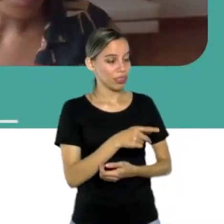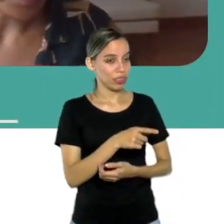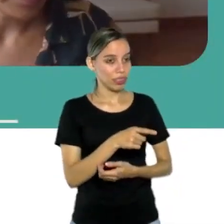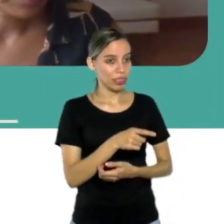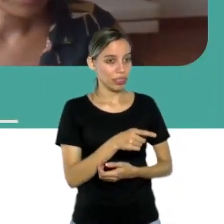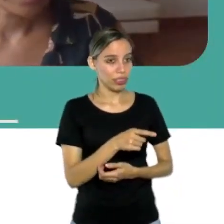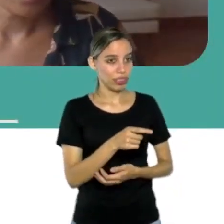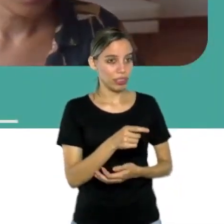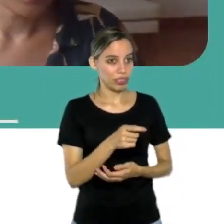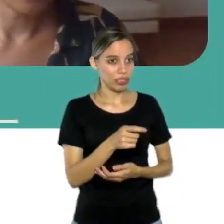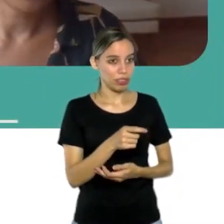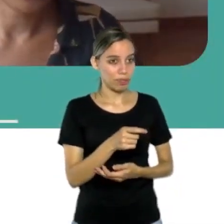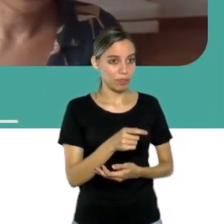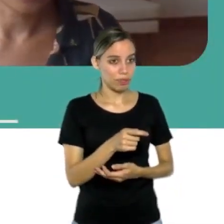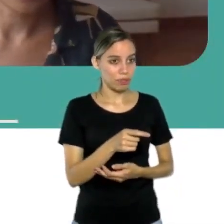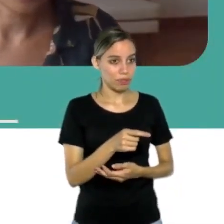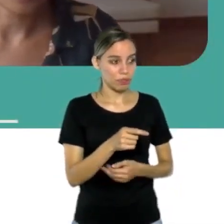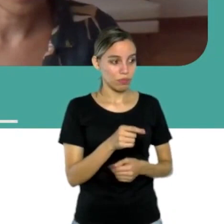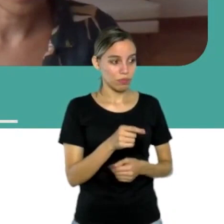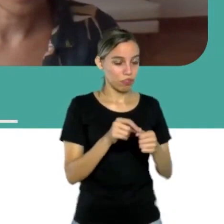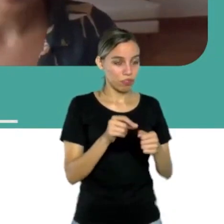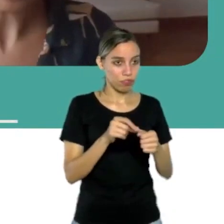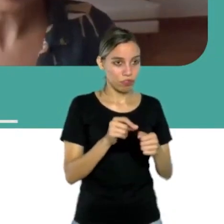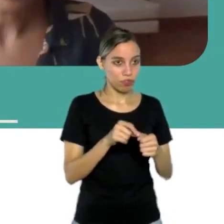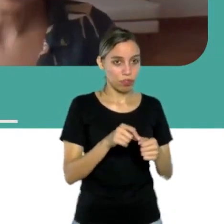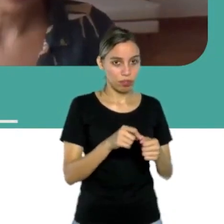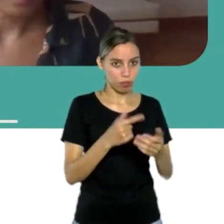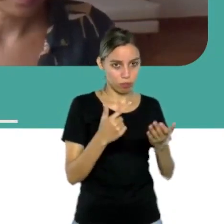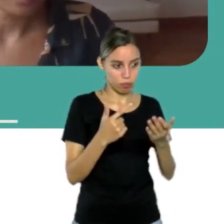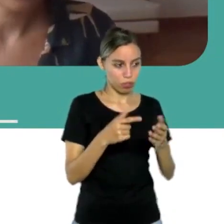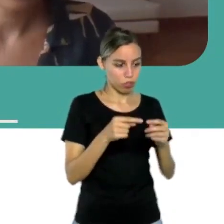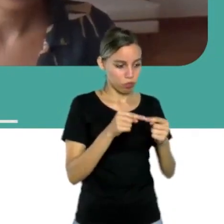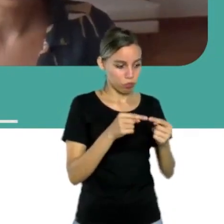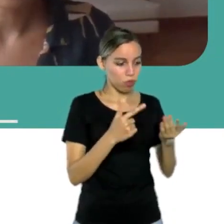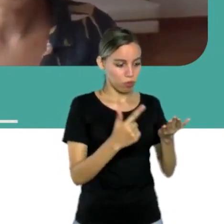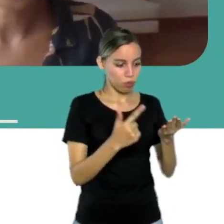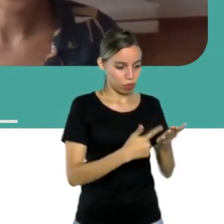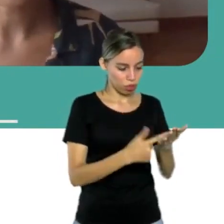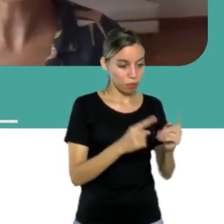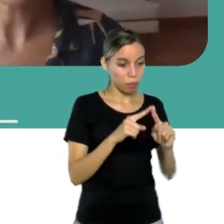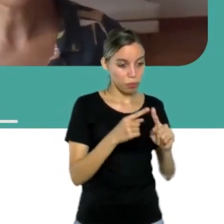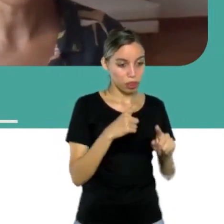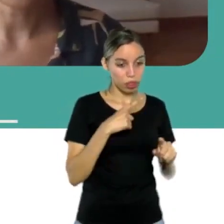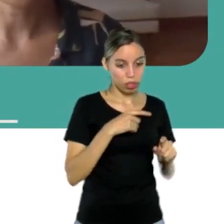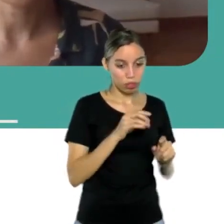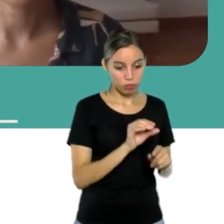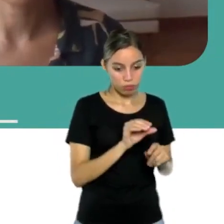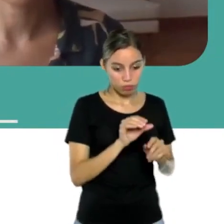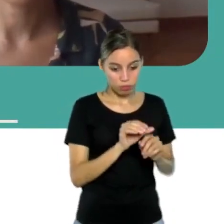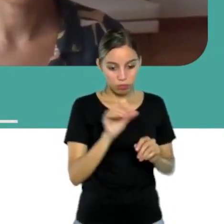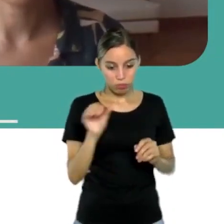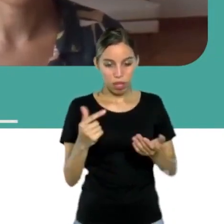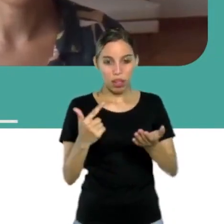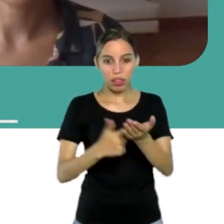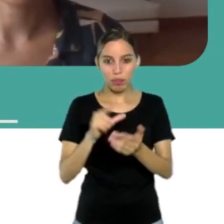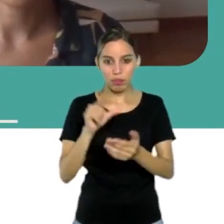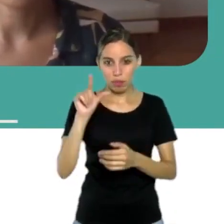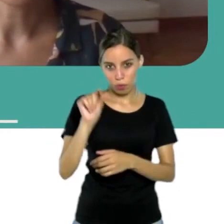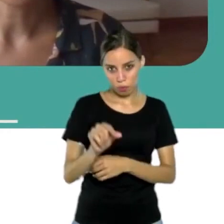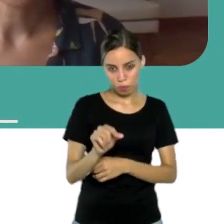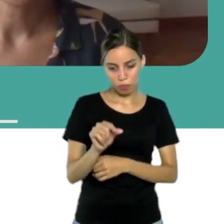tem... foi feita a plaqueta separada, ele vem no livro também, e tem ela separada, que vem com as